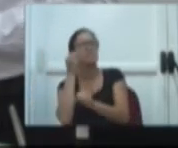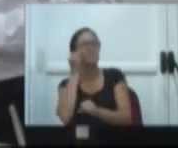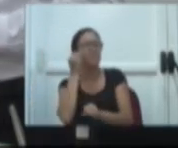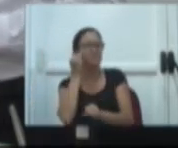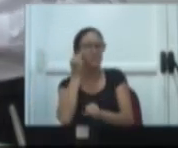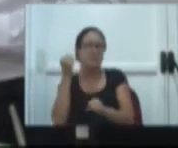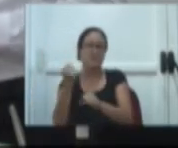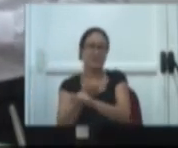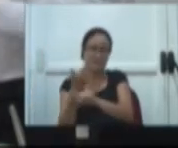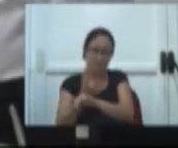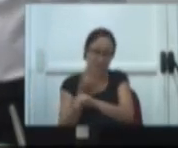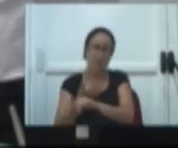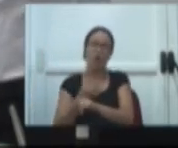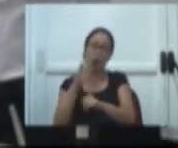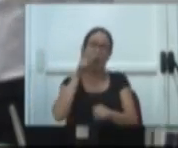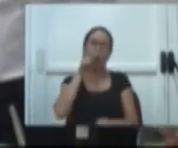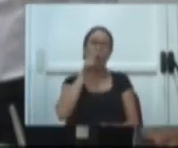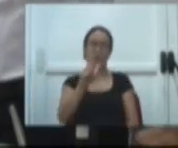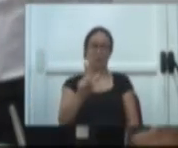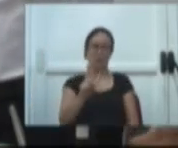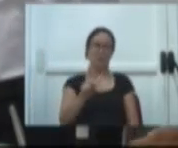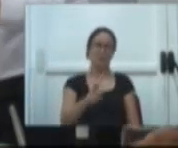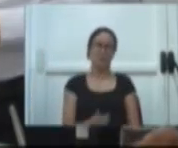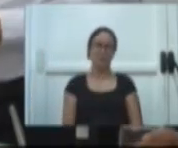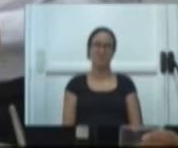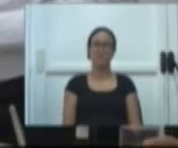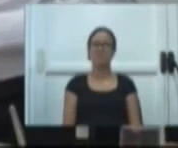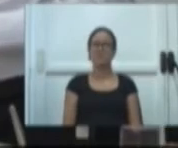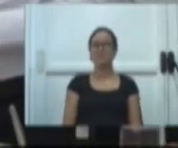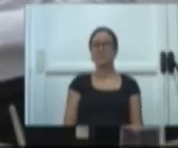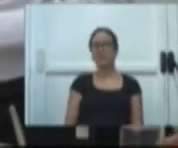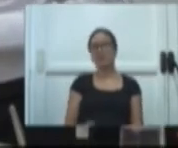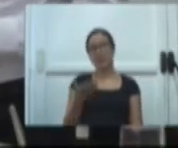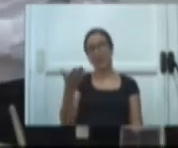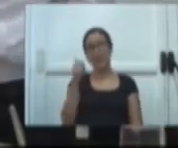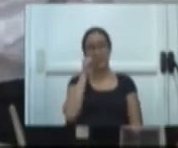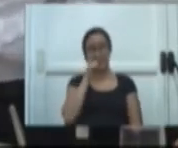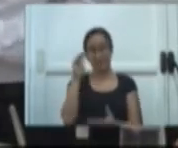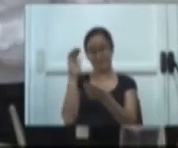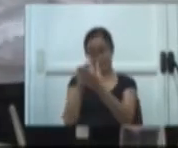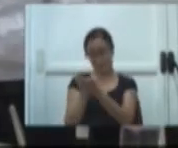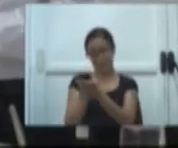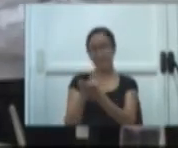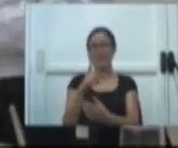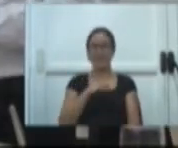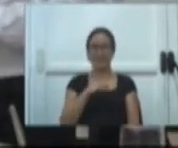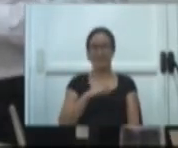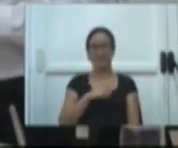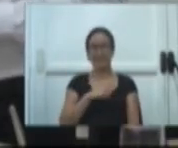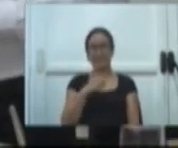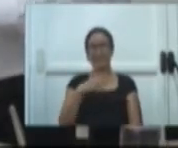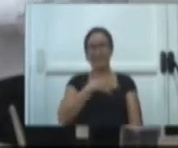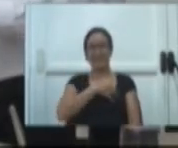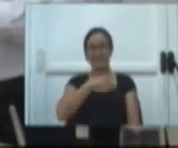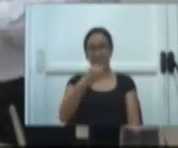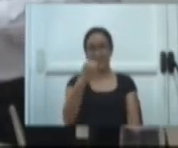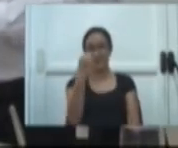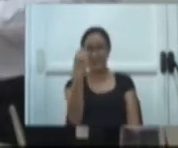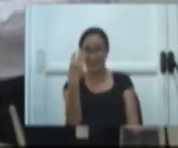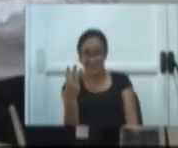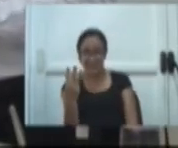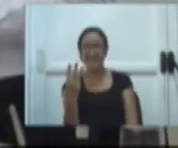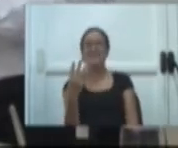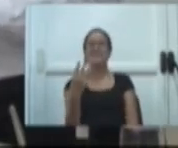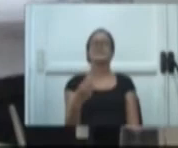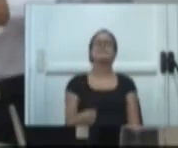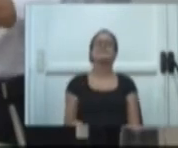limeirenses, além da minha esposa, nós temos três filhas, a Letícia, que é a mais velha, é limeirense, as outras duas